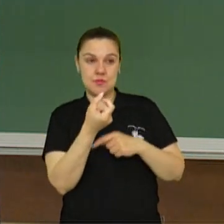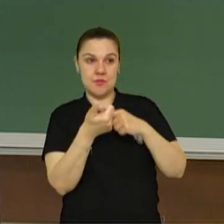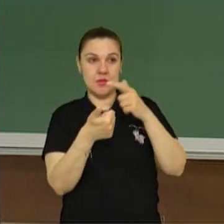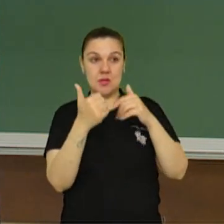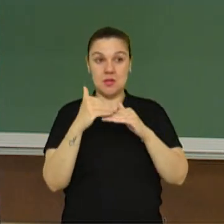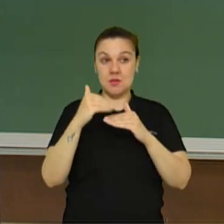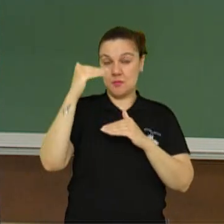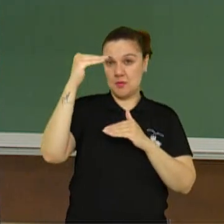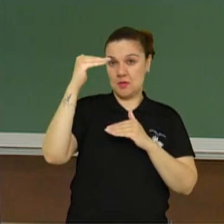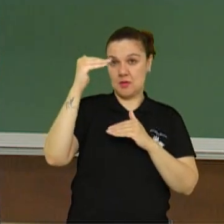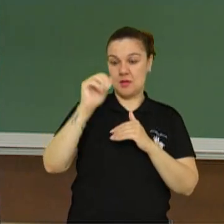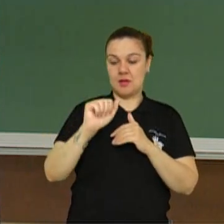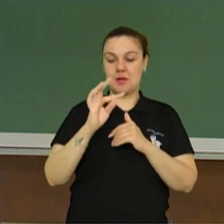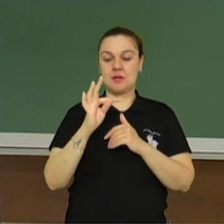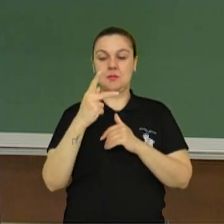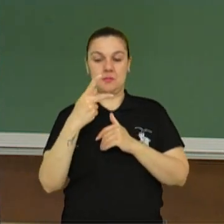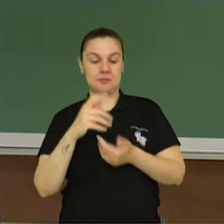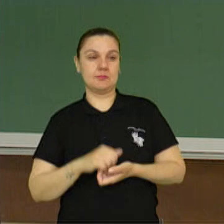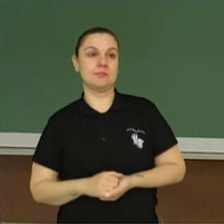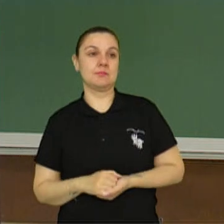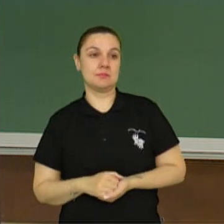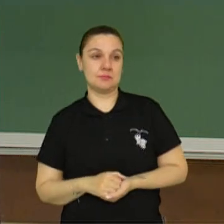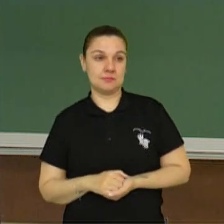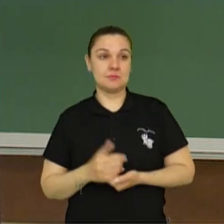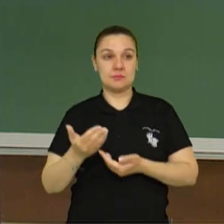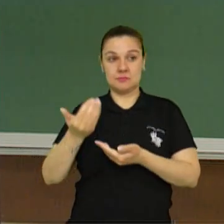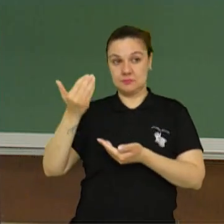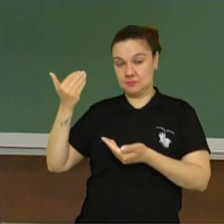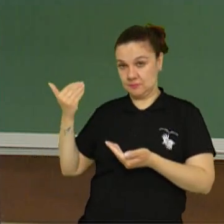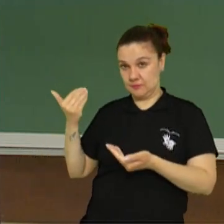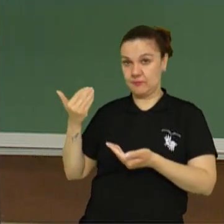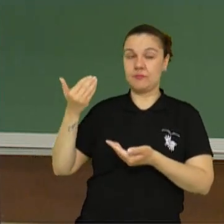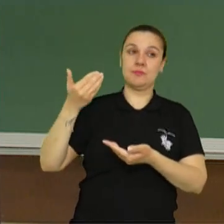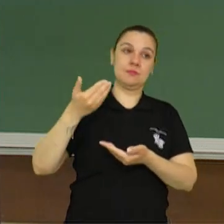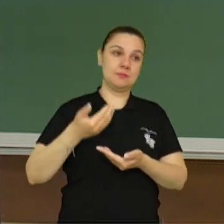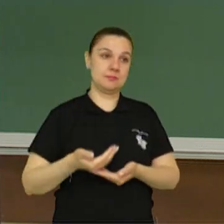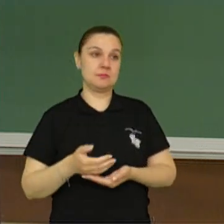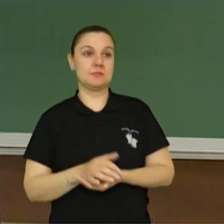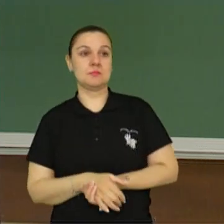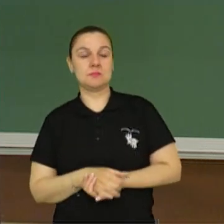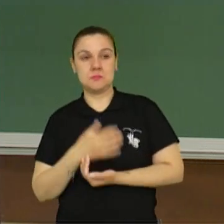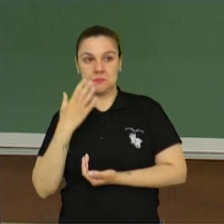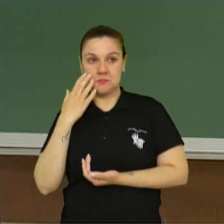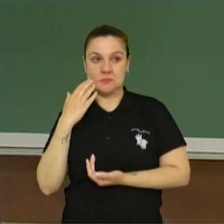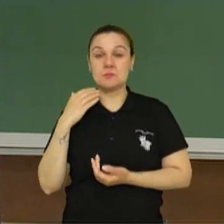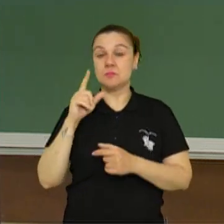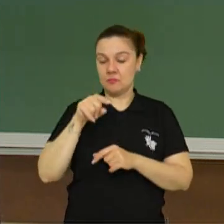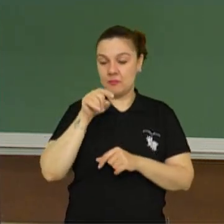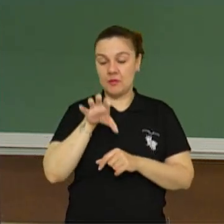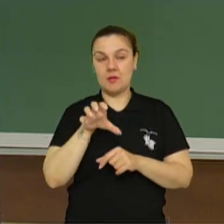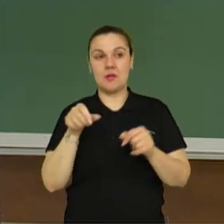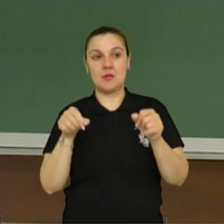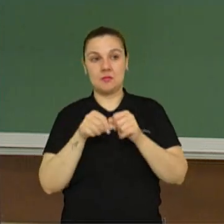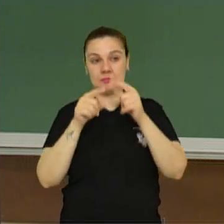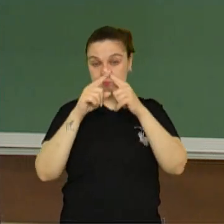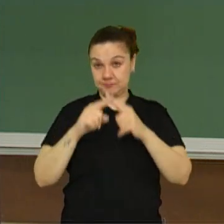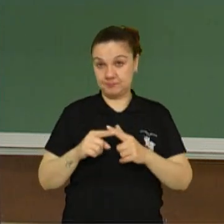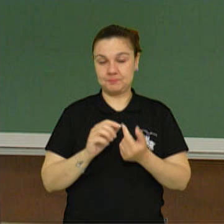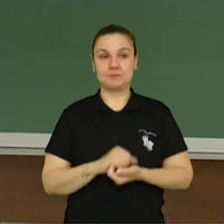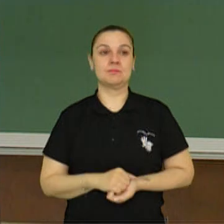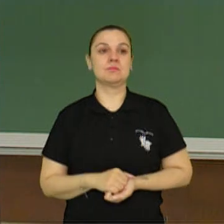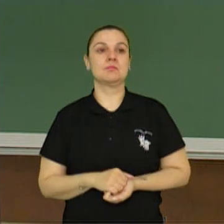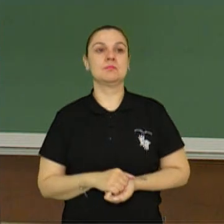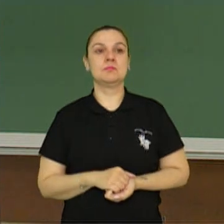20 primeiros do ranking ATP daquela semana. Geralmente, são semanas antes ao torneio, óbvio, né? Então, é assim que funciona o ranking, tá?